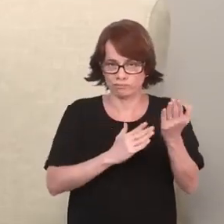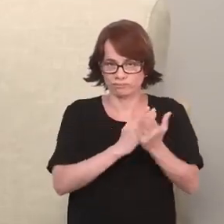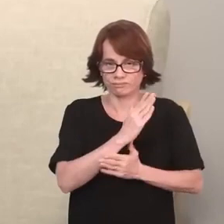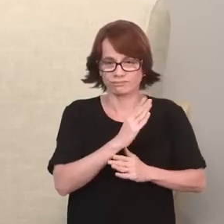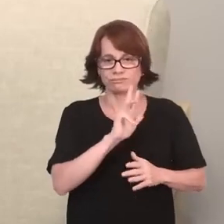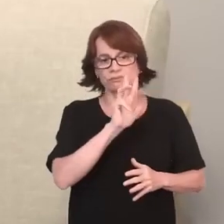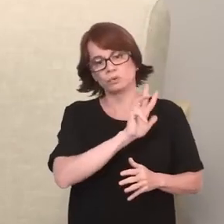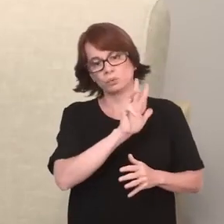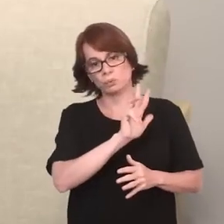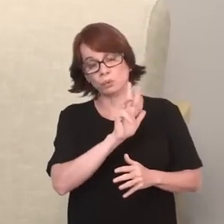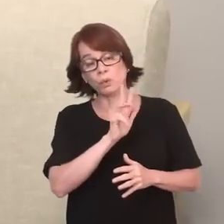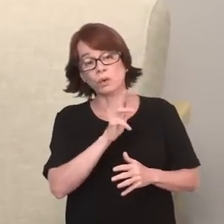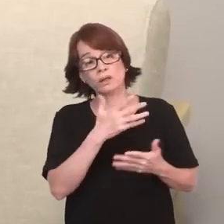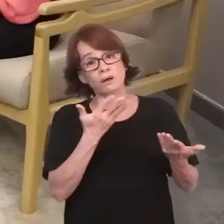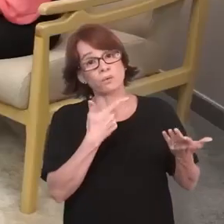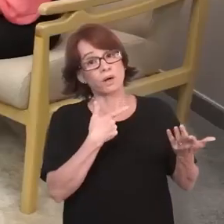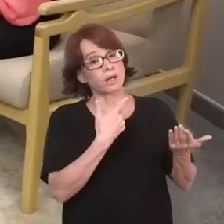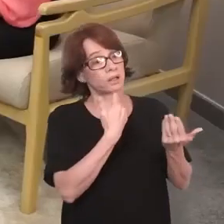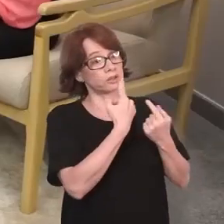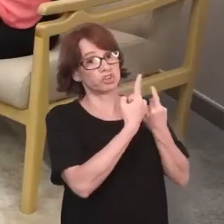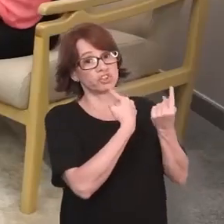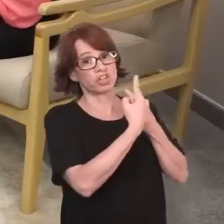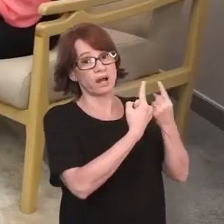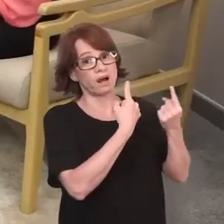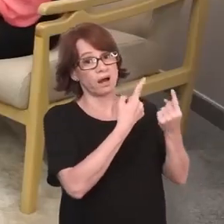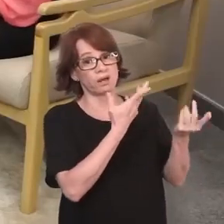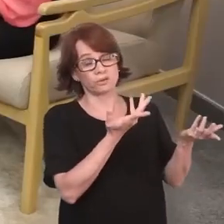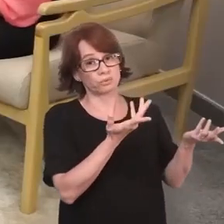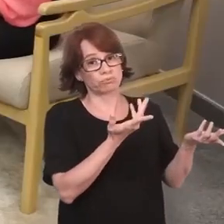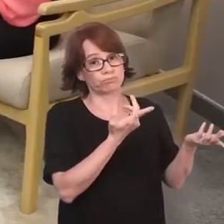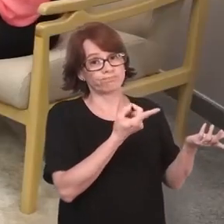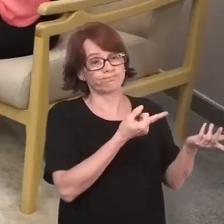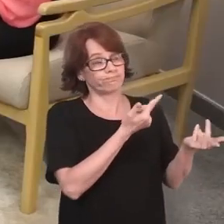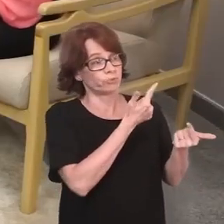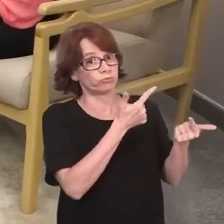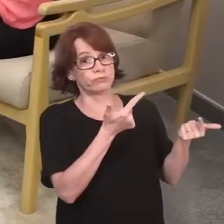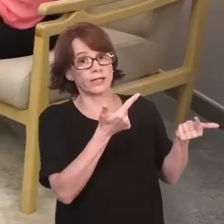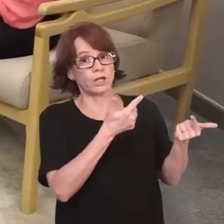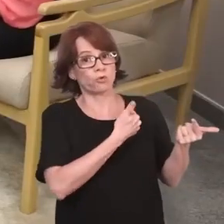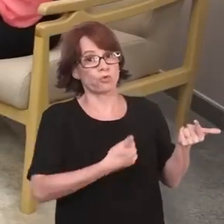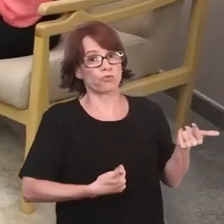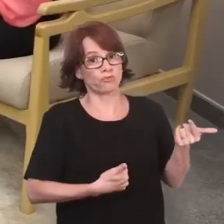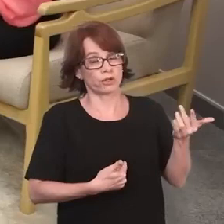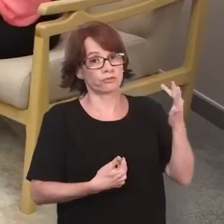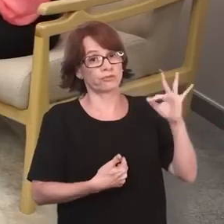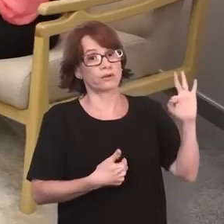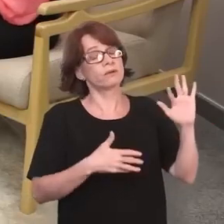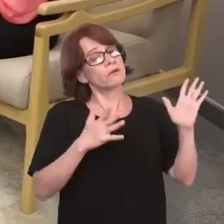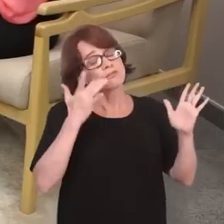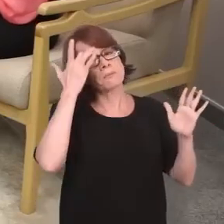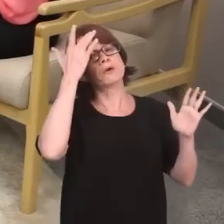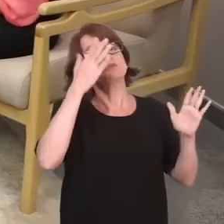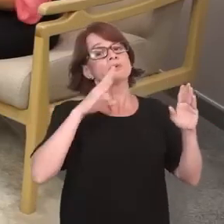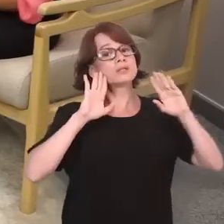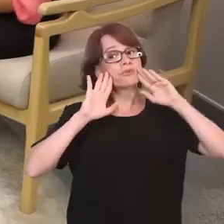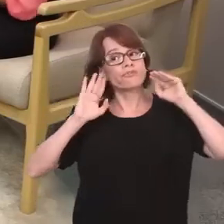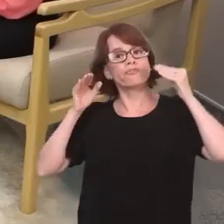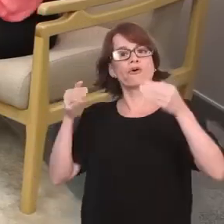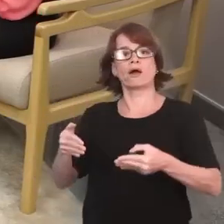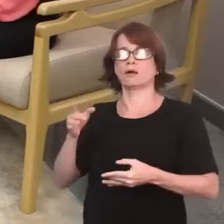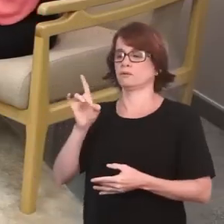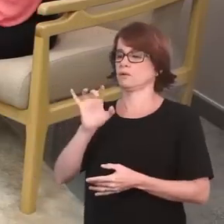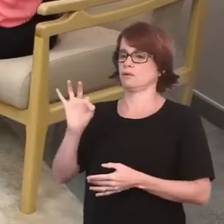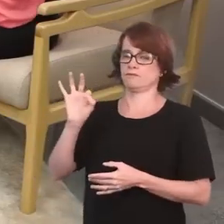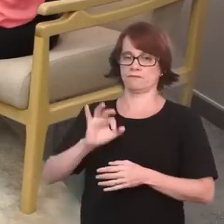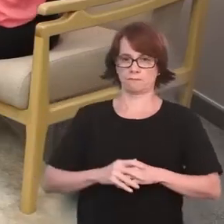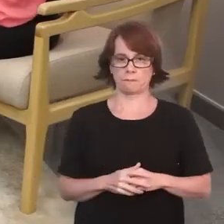aí realmente eu não tenho interlocução, vínculo, né, com o governo federal, fica até mais fácil para mim, para me dedicar